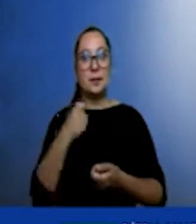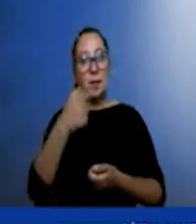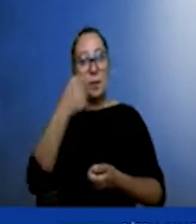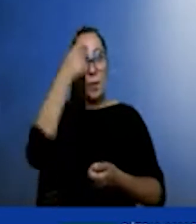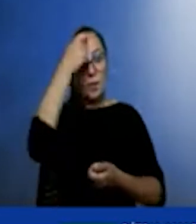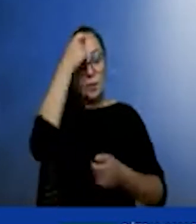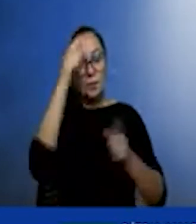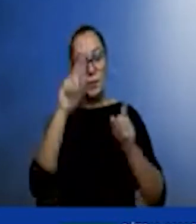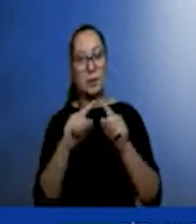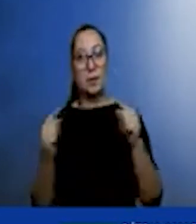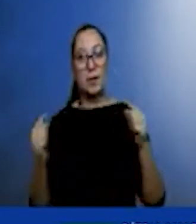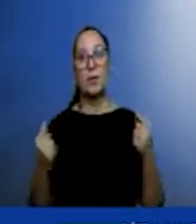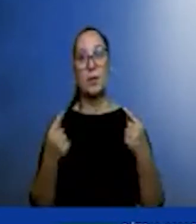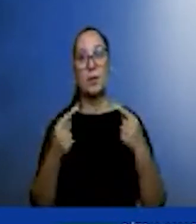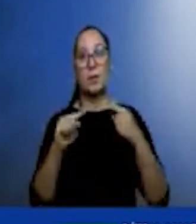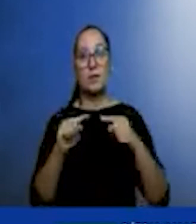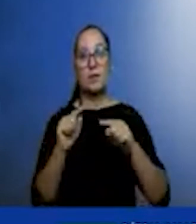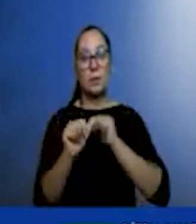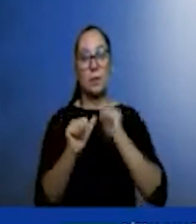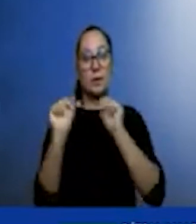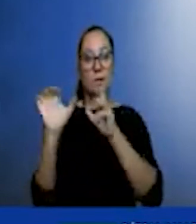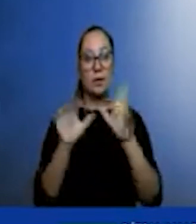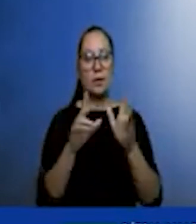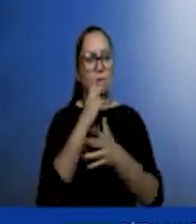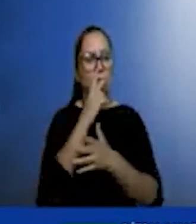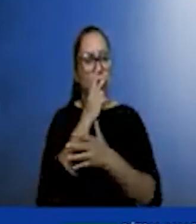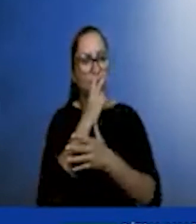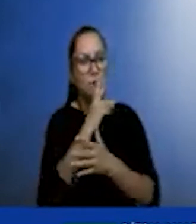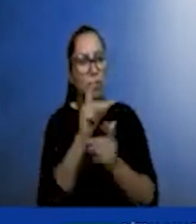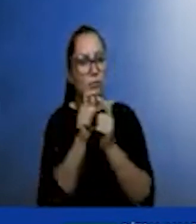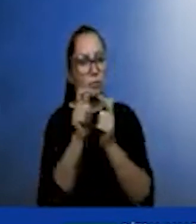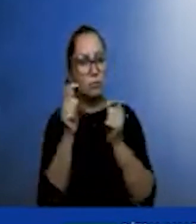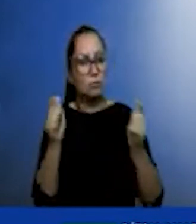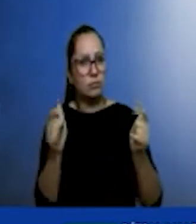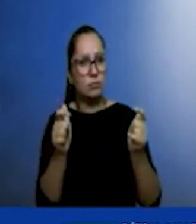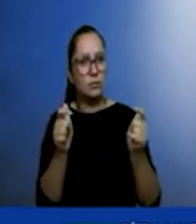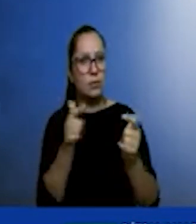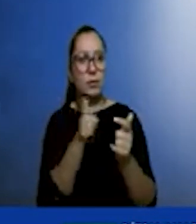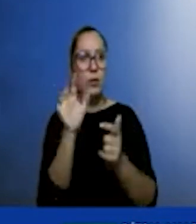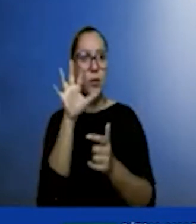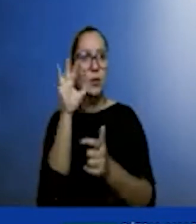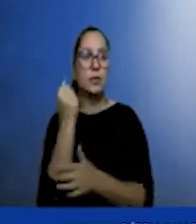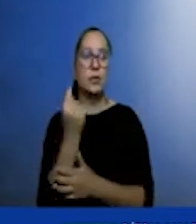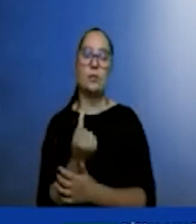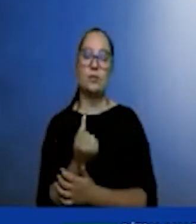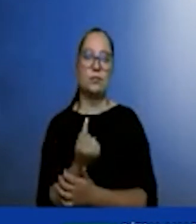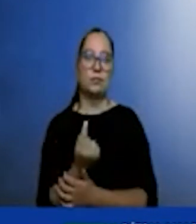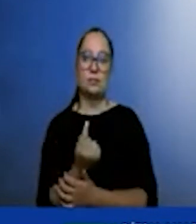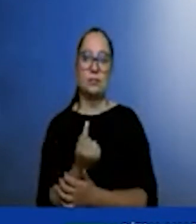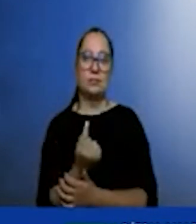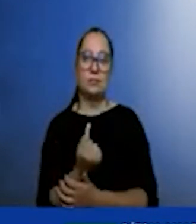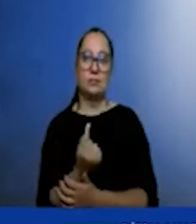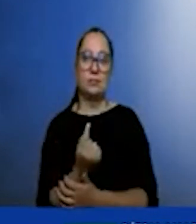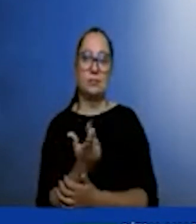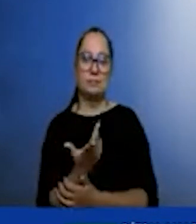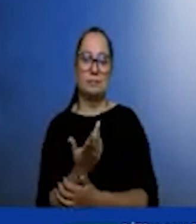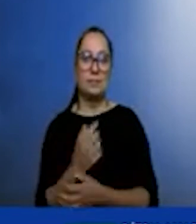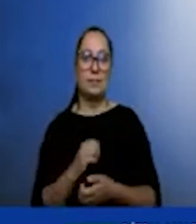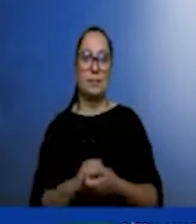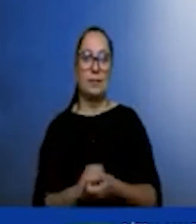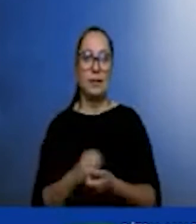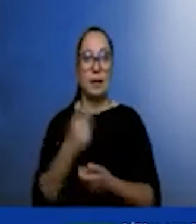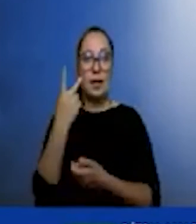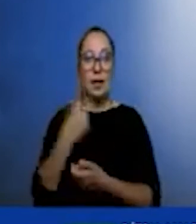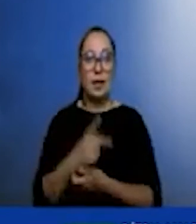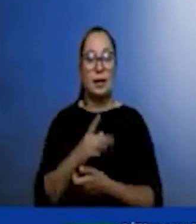desafio de mudanças climáticas é tão gigante, tão abissal, que não existe uma solução única. E não é por, e aqui não é uma fala de negar